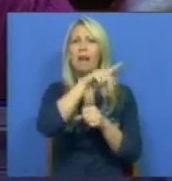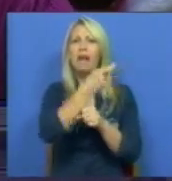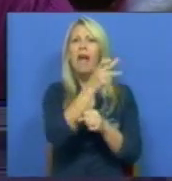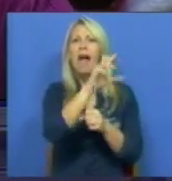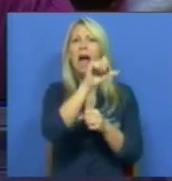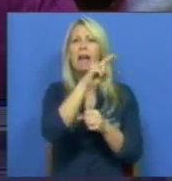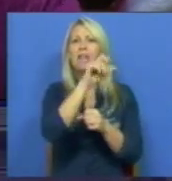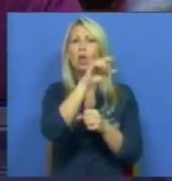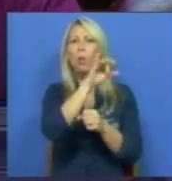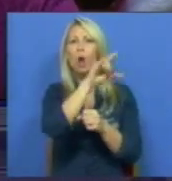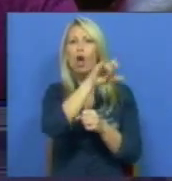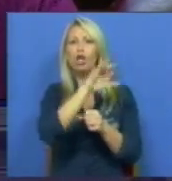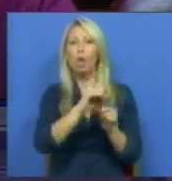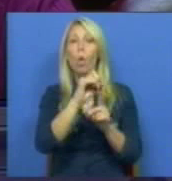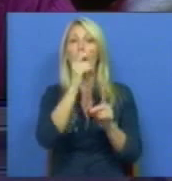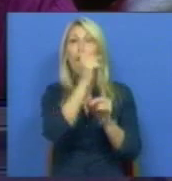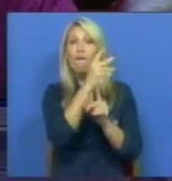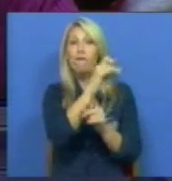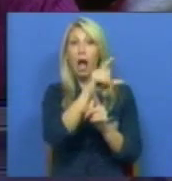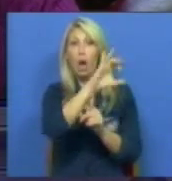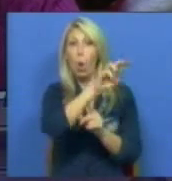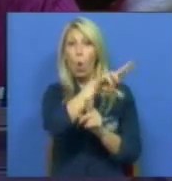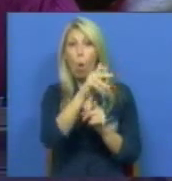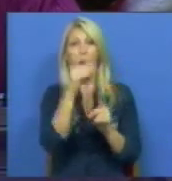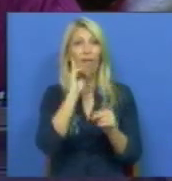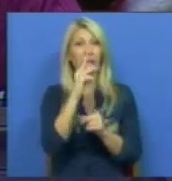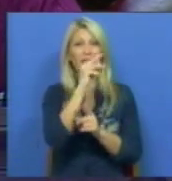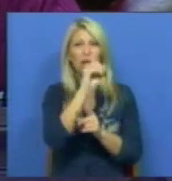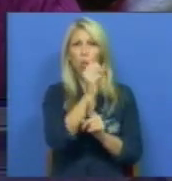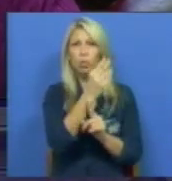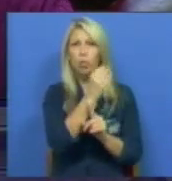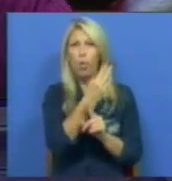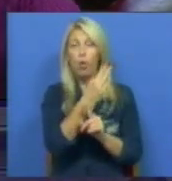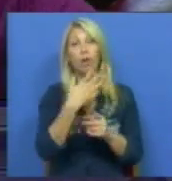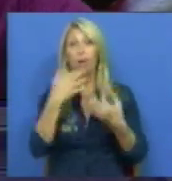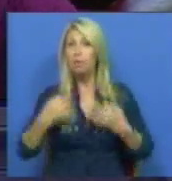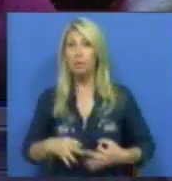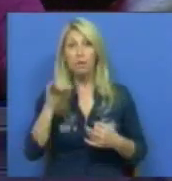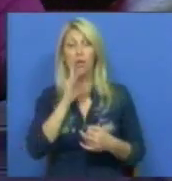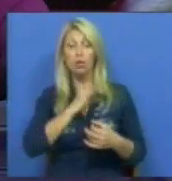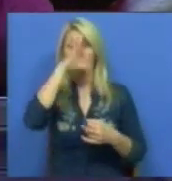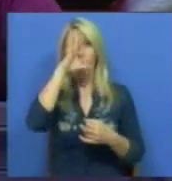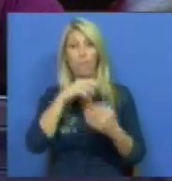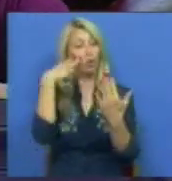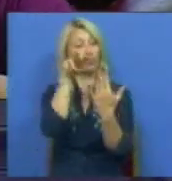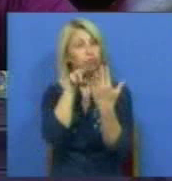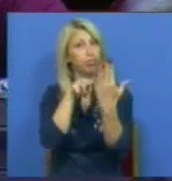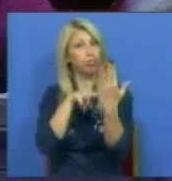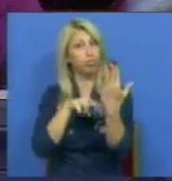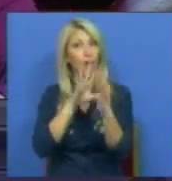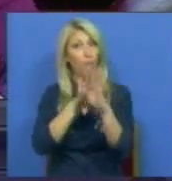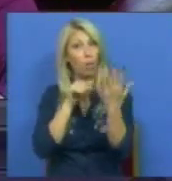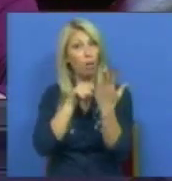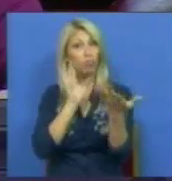Coa, uma carta datada de 28 de outubro. Tenho a certeza que a Sra. Ministra teve a maior atenção a tudo o que diz respeito ao Parque Arqueológico do